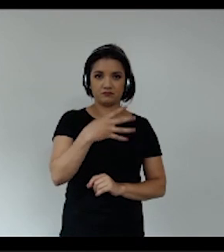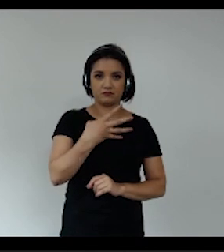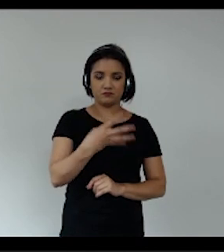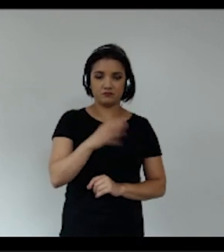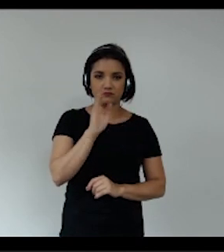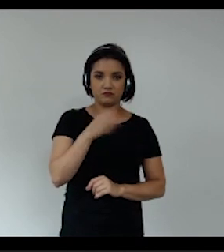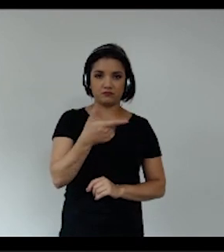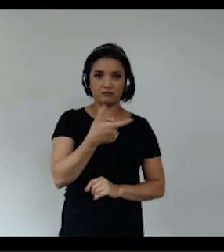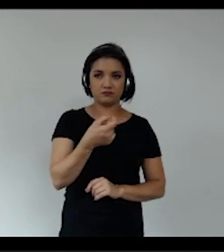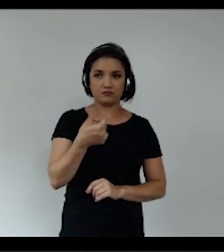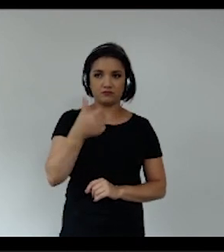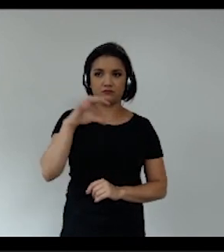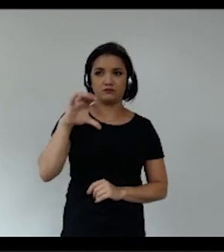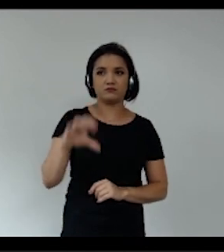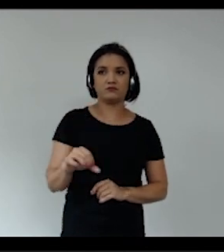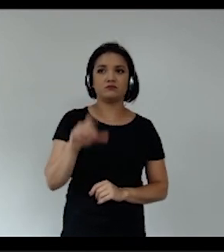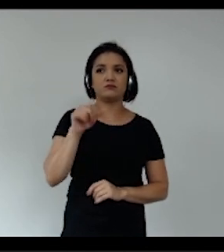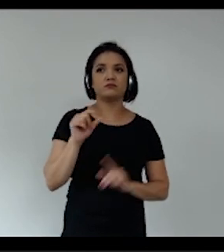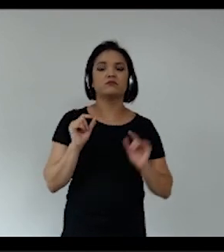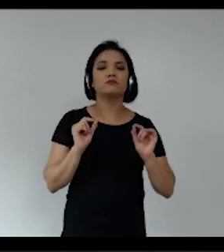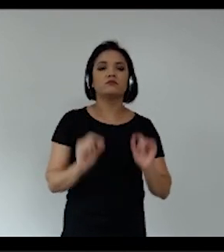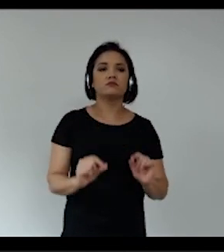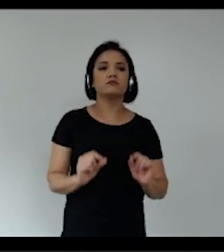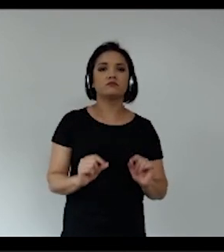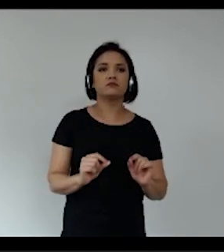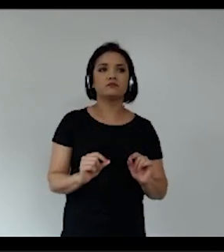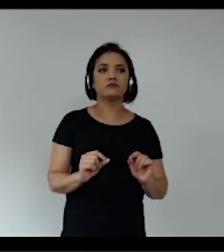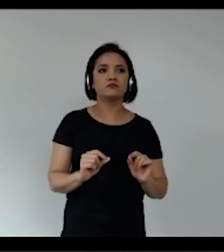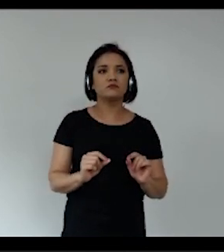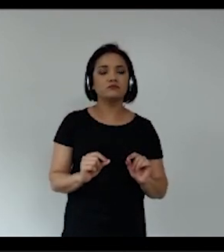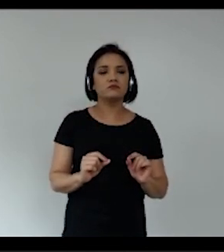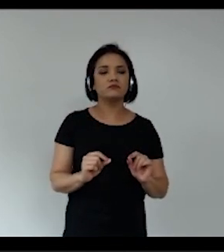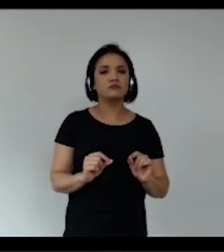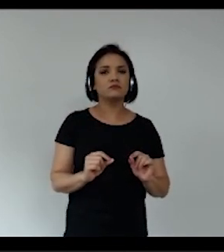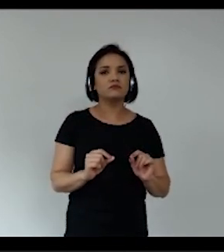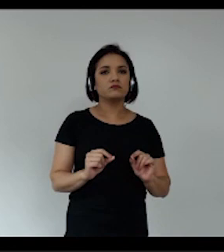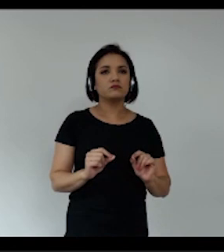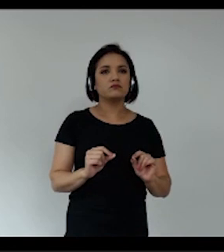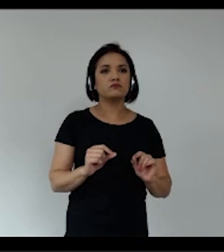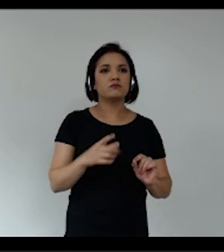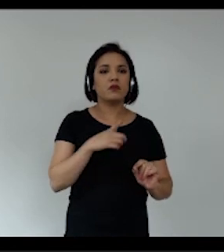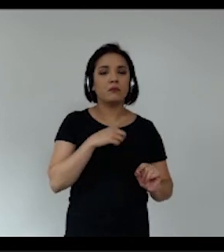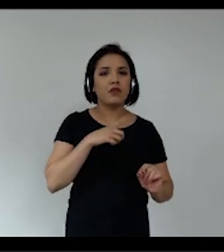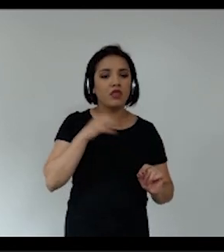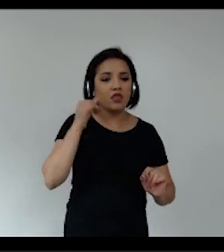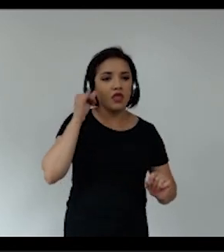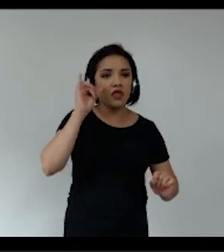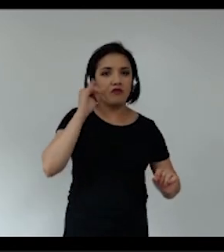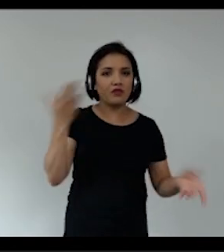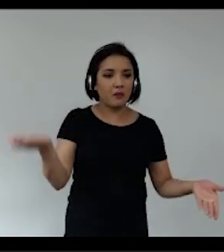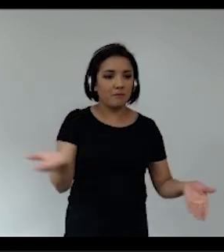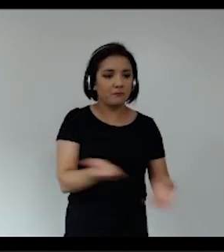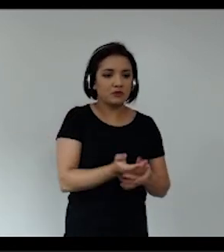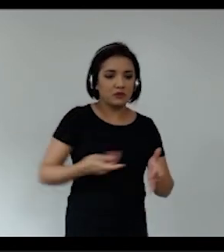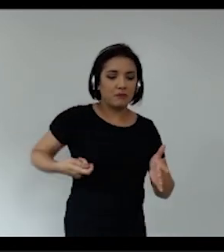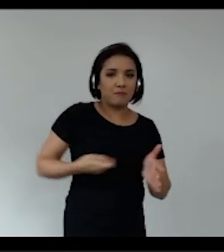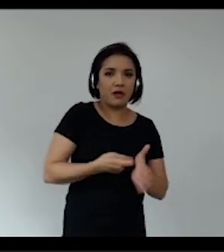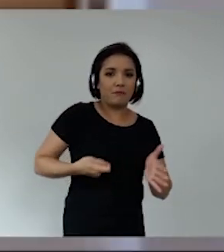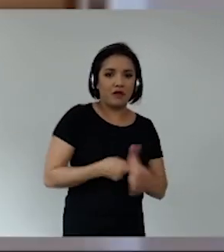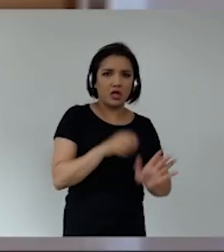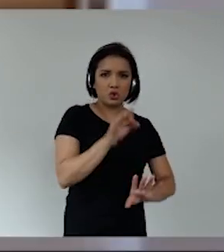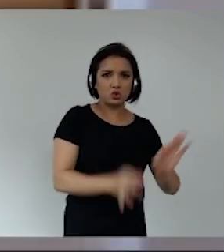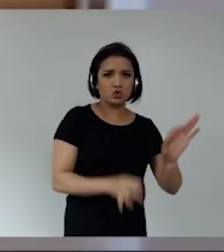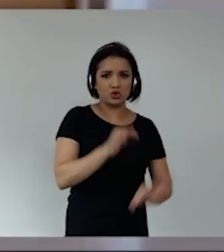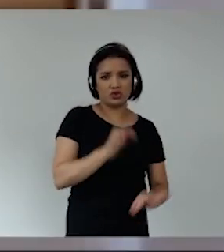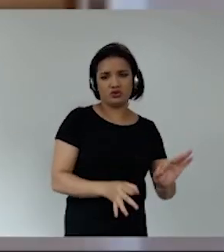de 2019, que trata da desjudicialização da execução civil, né? O doutor Carlos